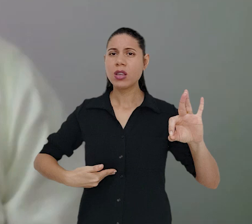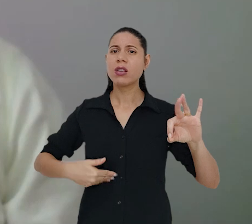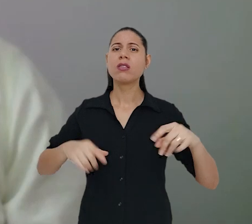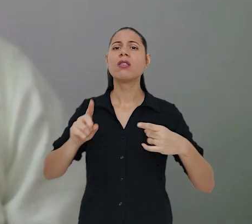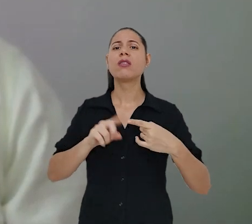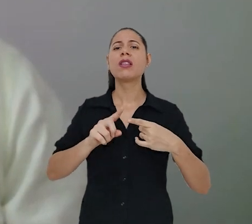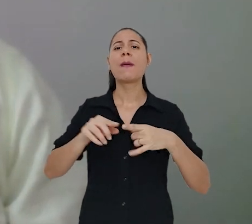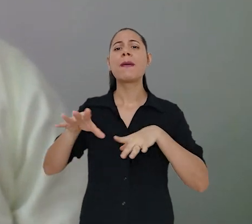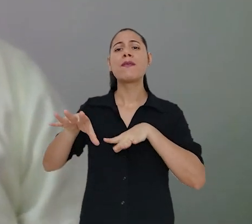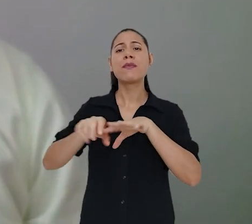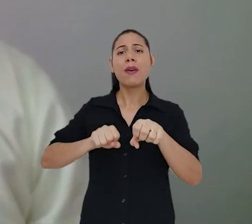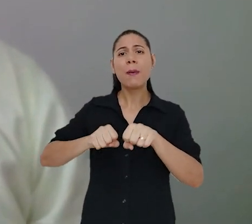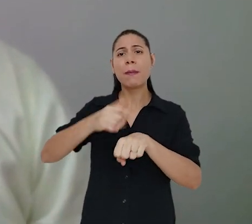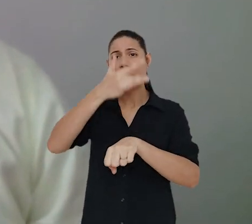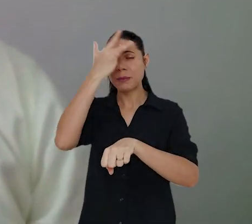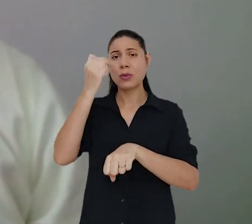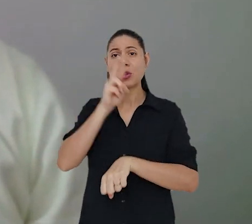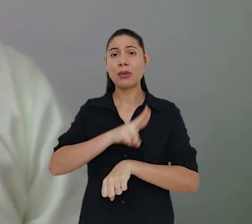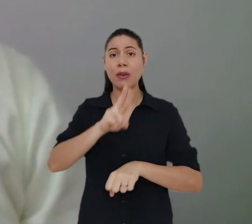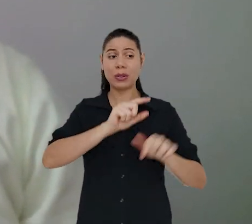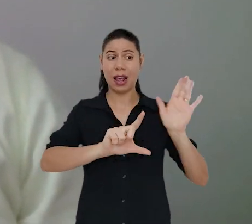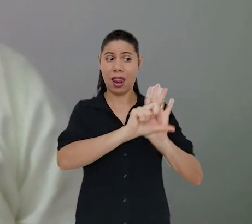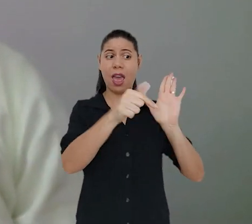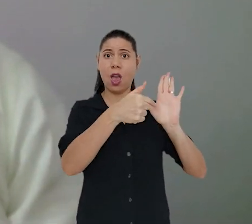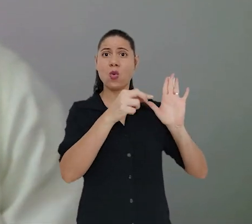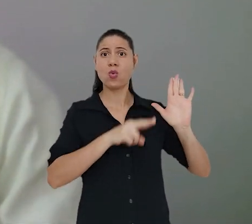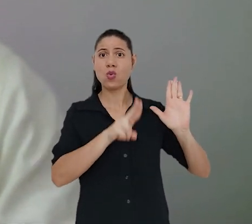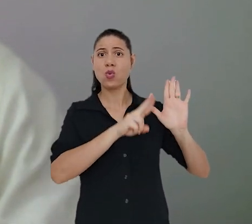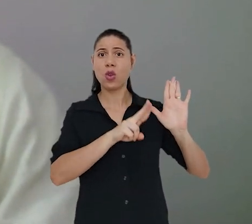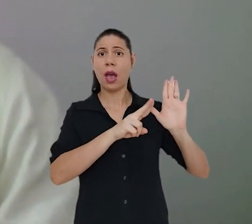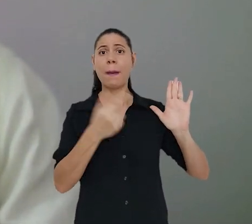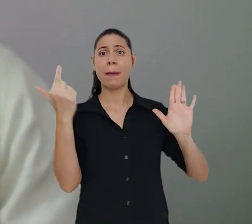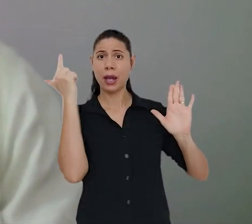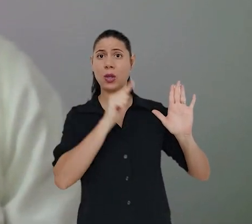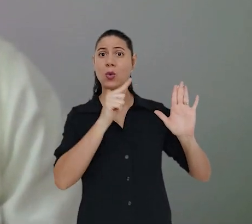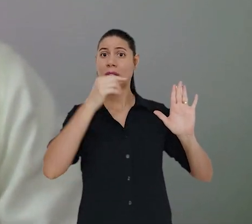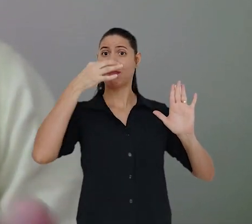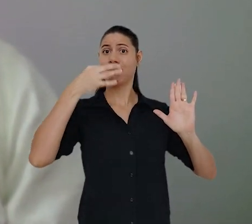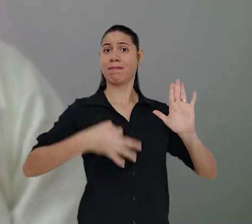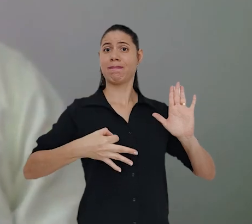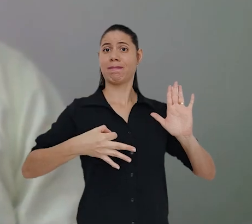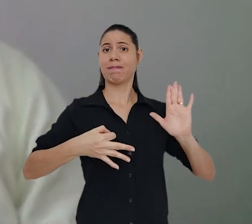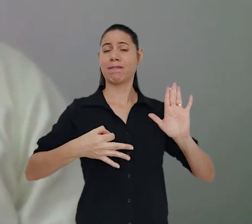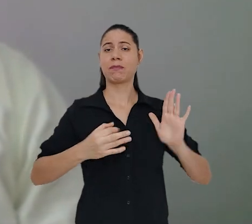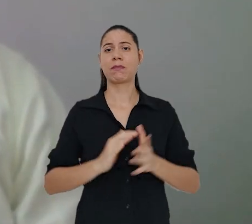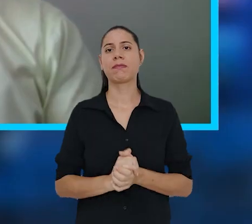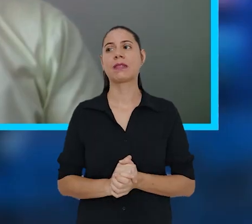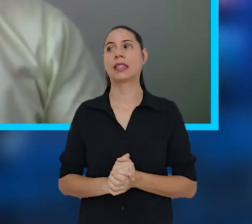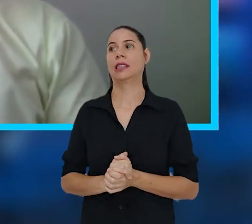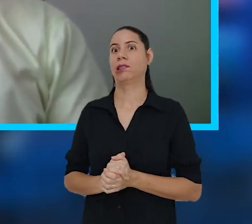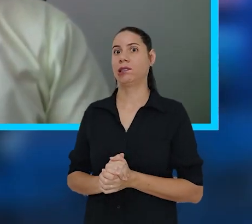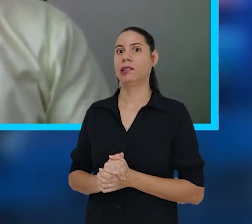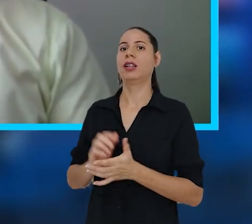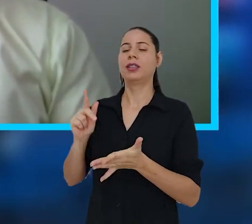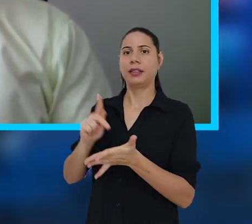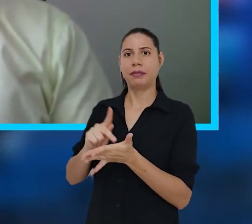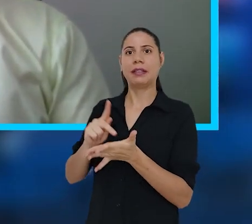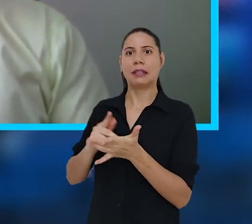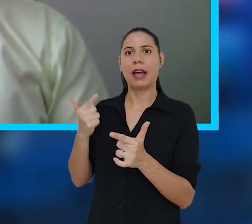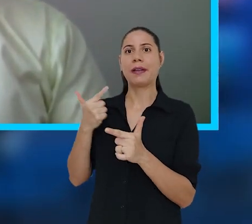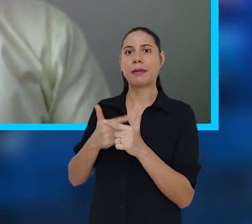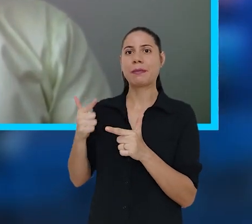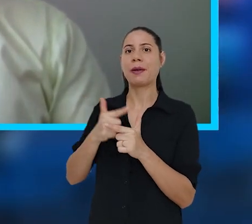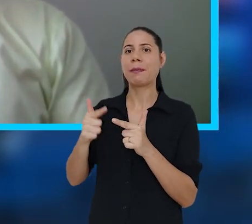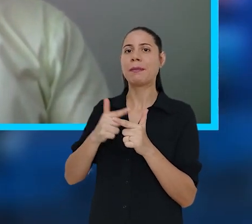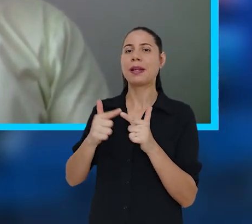capacitar os agentes que vão aplicar essa lei, para que ela seja de fato aplicada na forma como se propõe. De fato, os problemas surgem